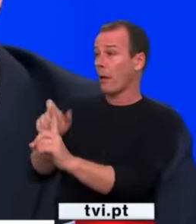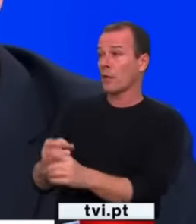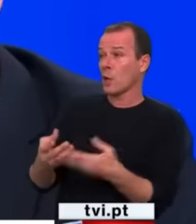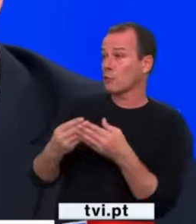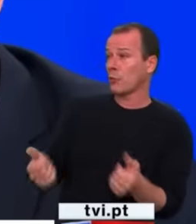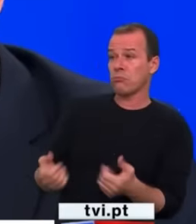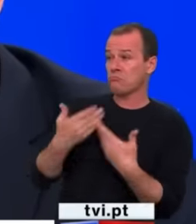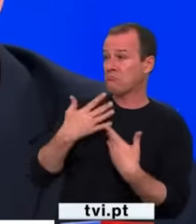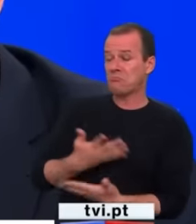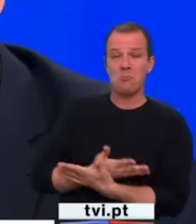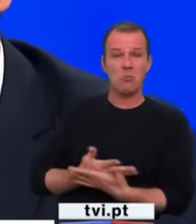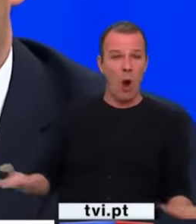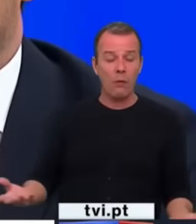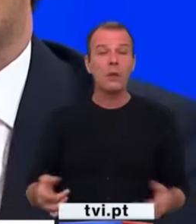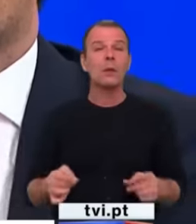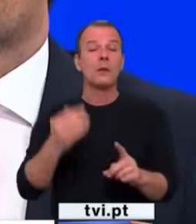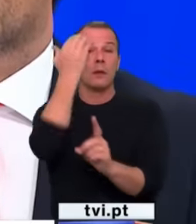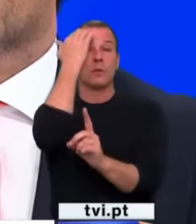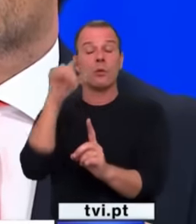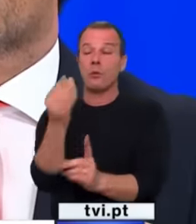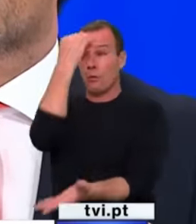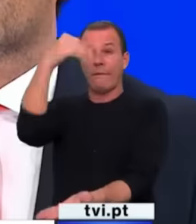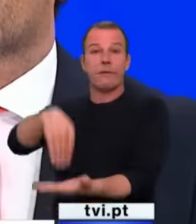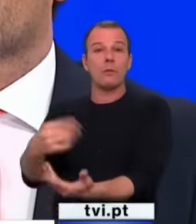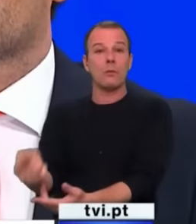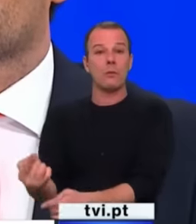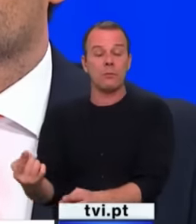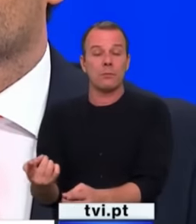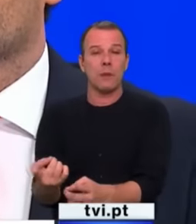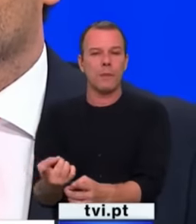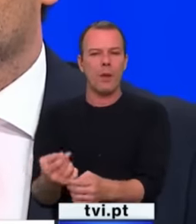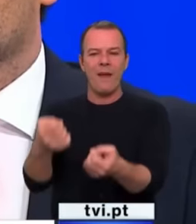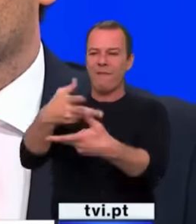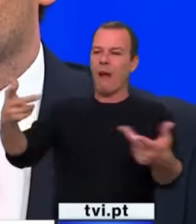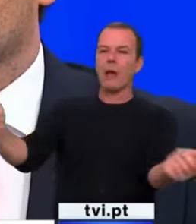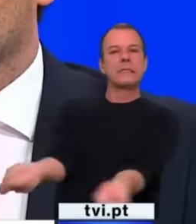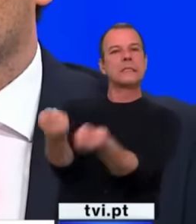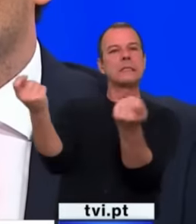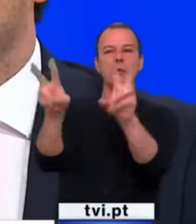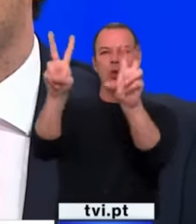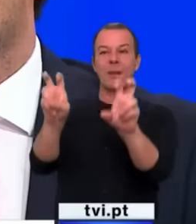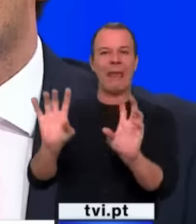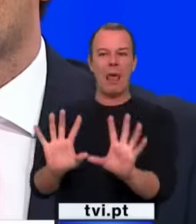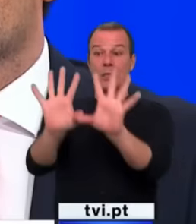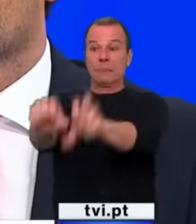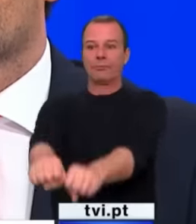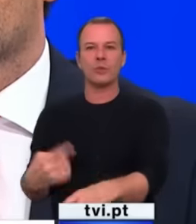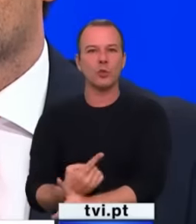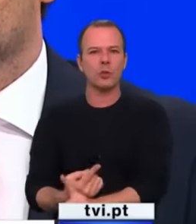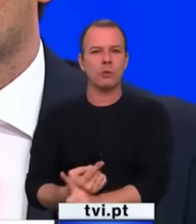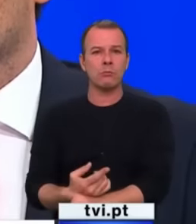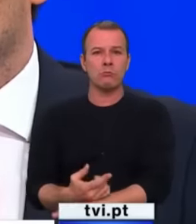solução. Achou que tinha criado e inventado aqui um grande slogan, que é o confisco, e na realidade o confisco